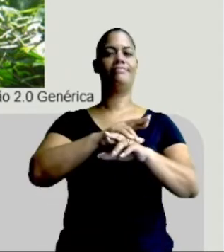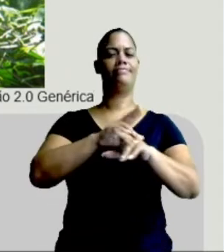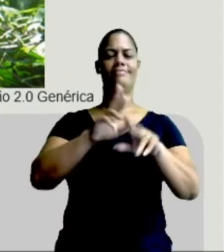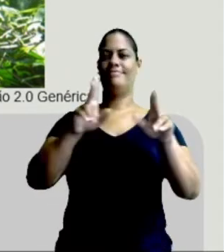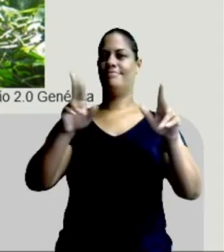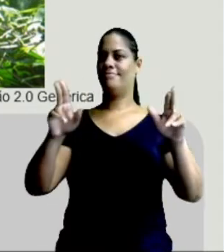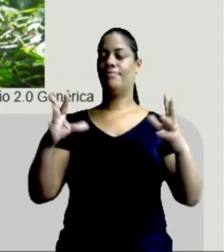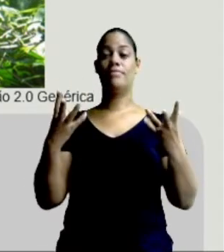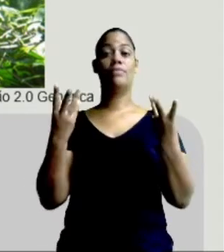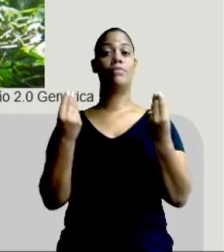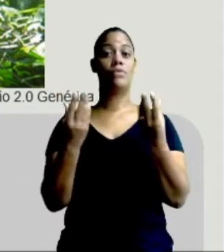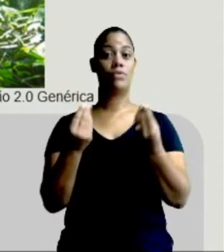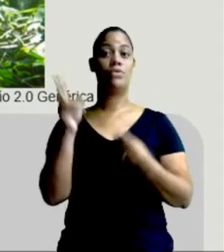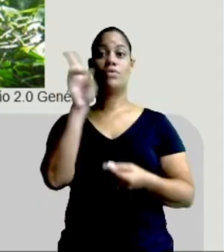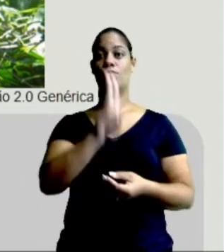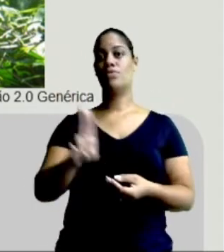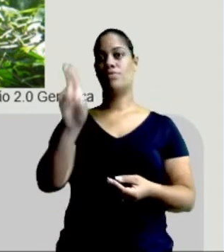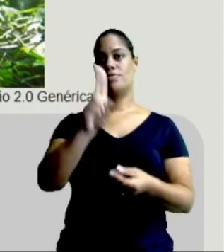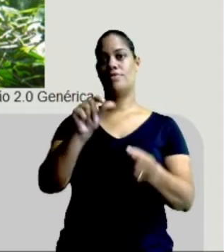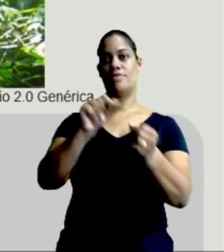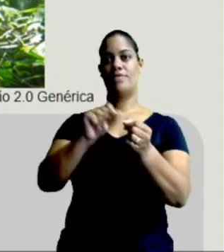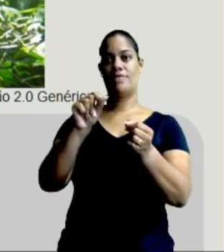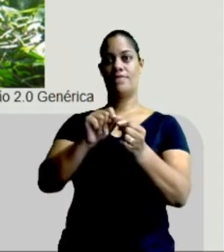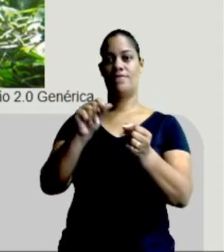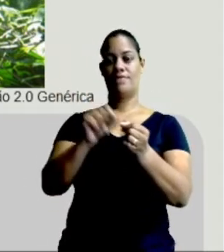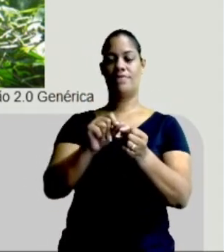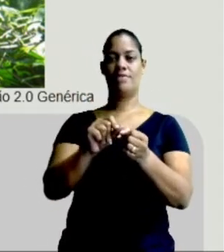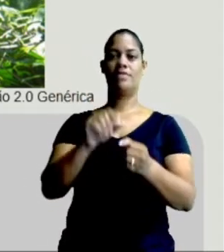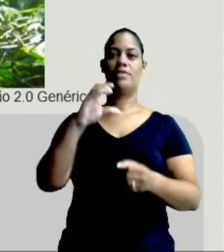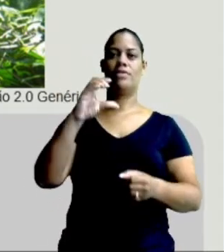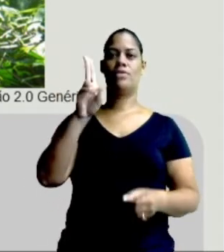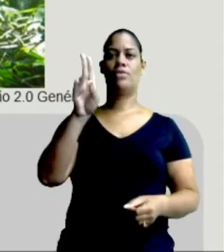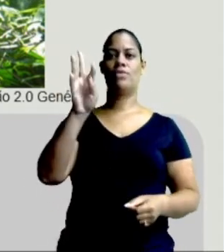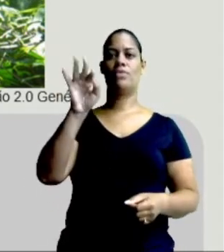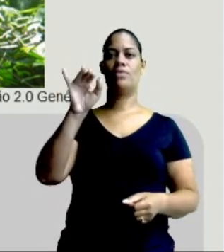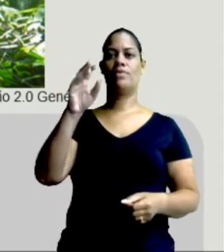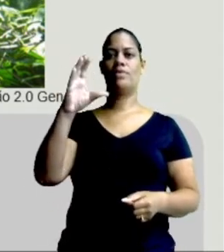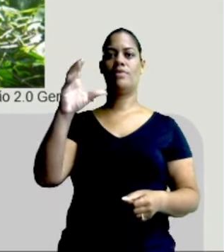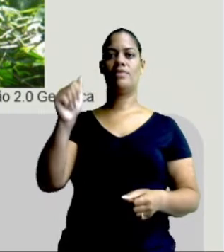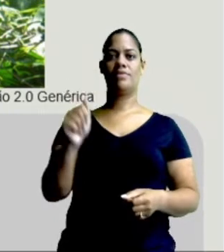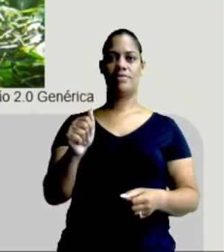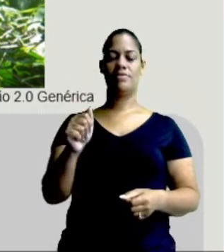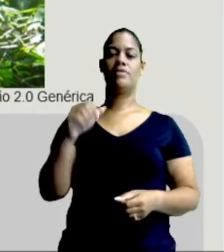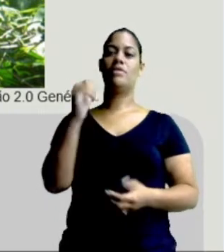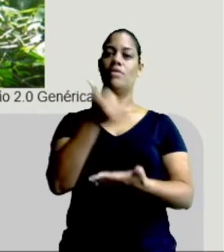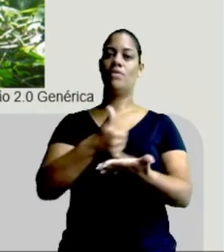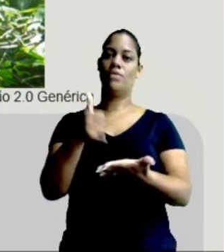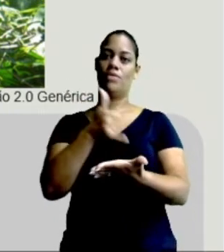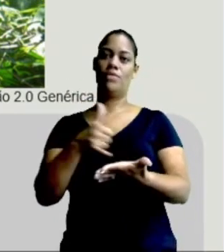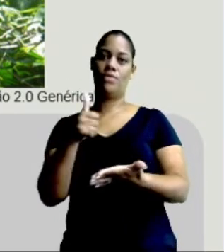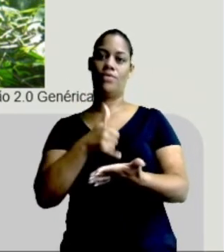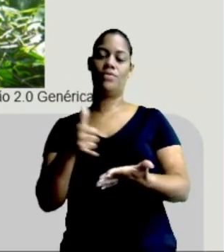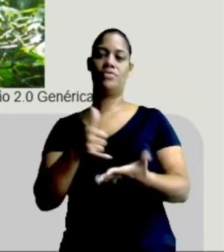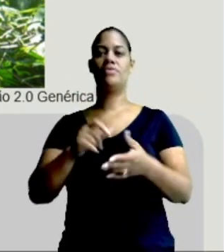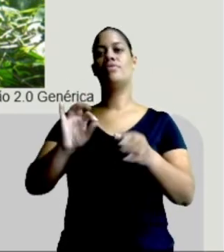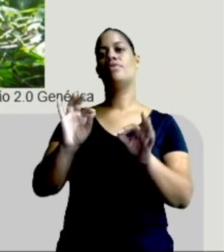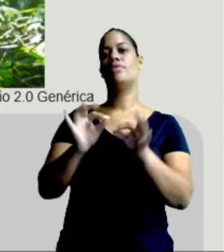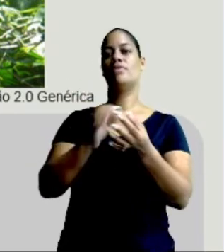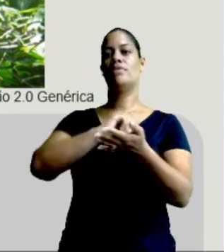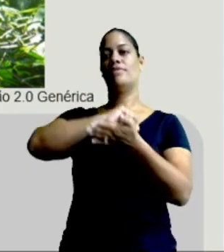muitas das quais são usadas na produção de cortiça, fibras, óleos,